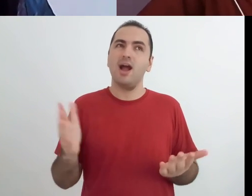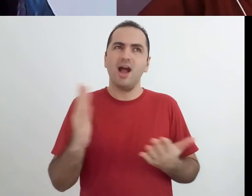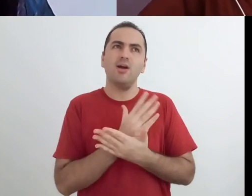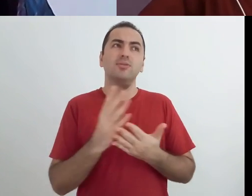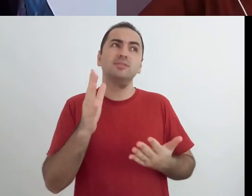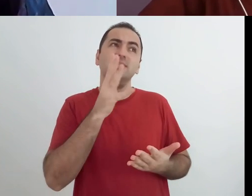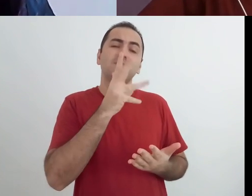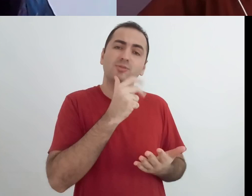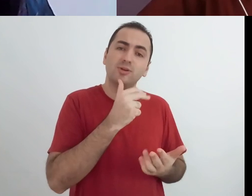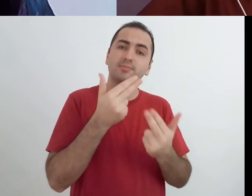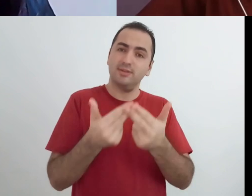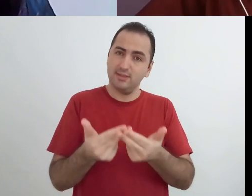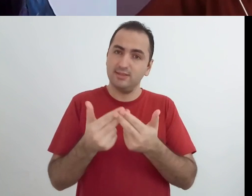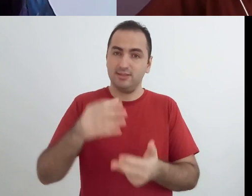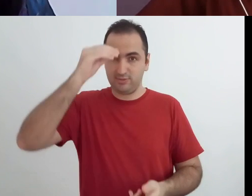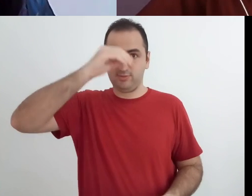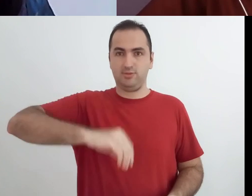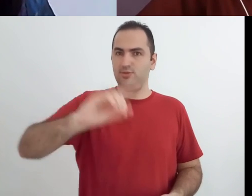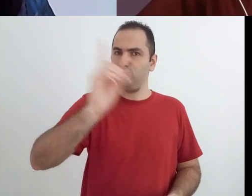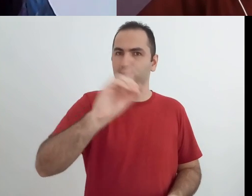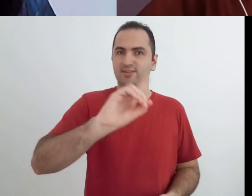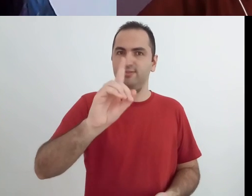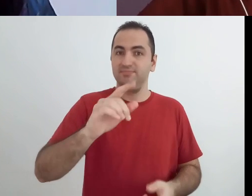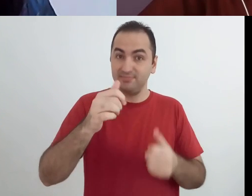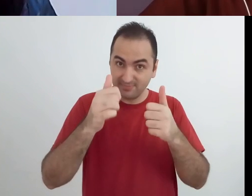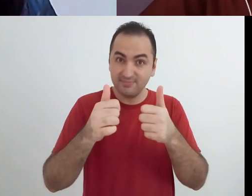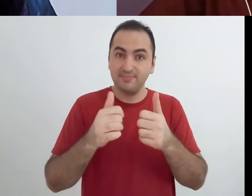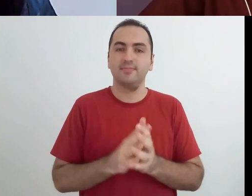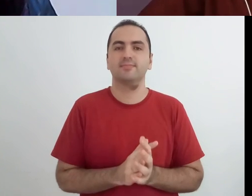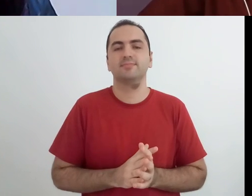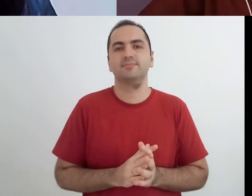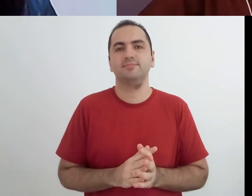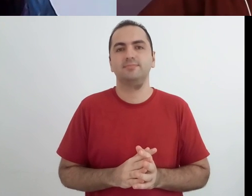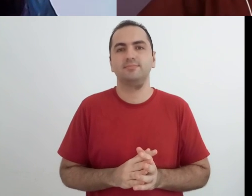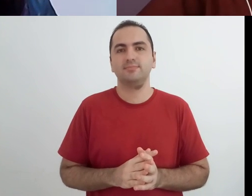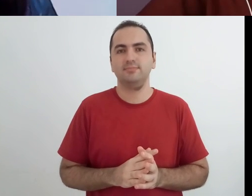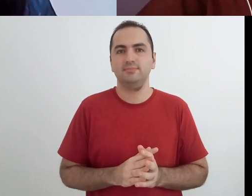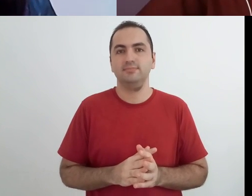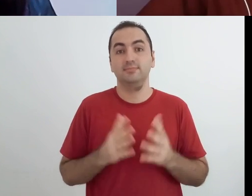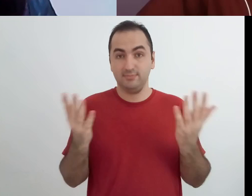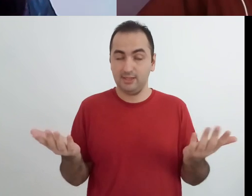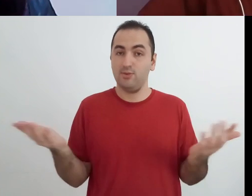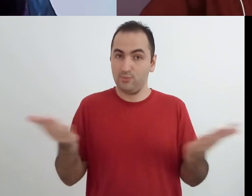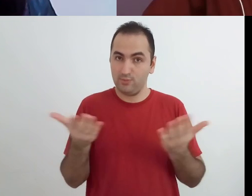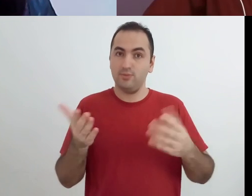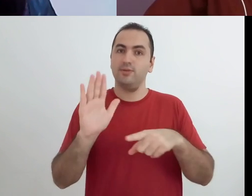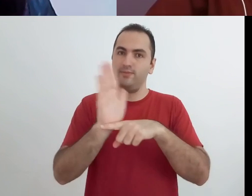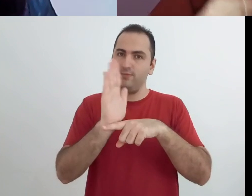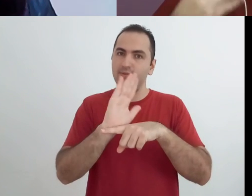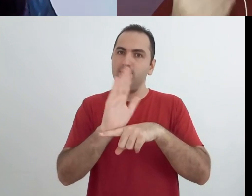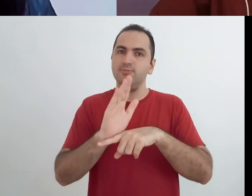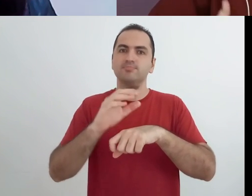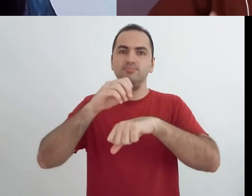paciência, mas o importante é não desistir. Isso aí, gente. Então, esse vídeo que a gente está fazendo